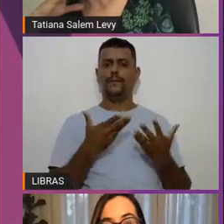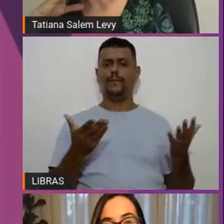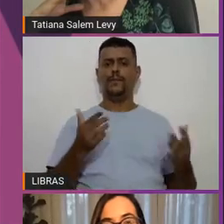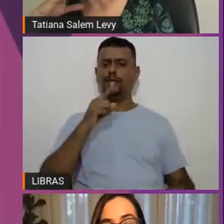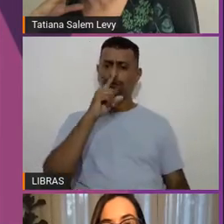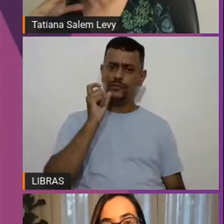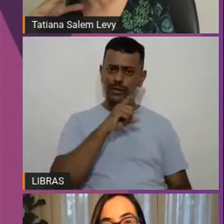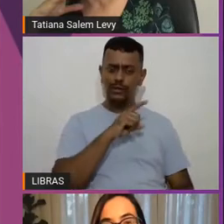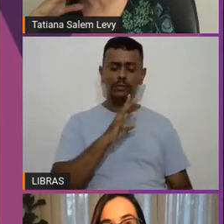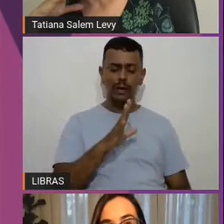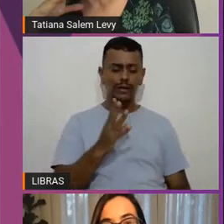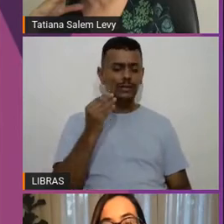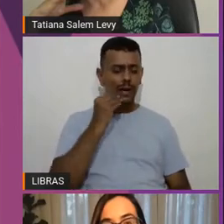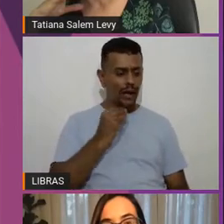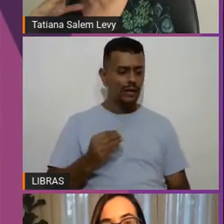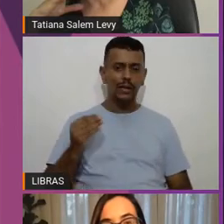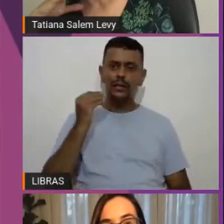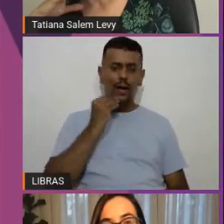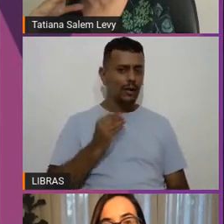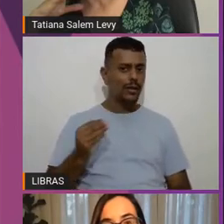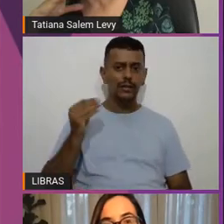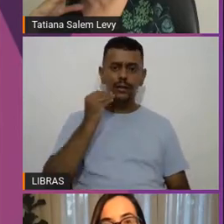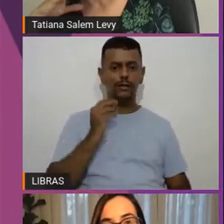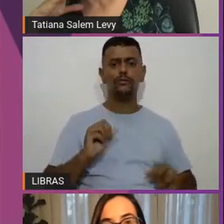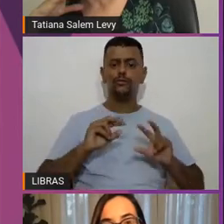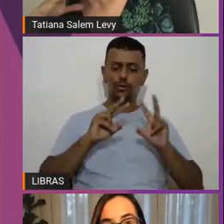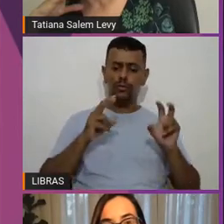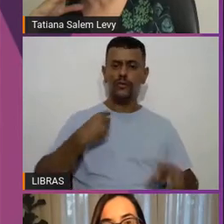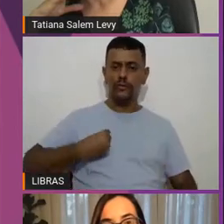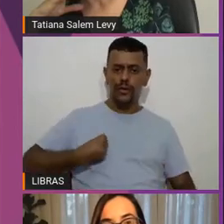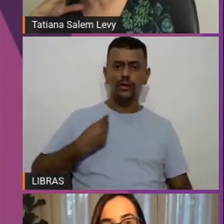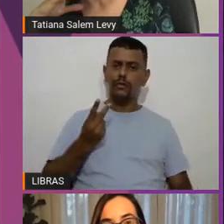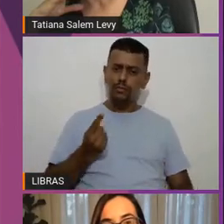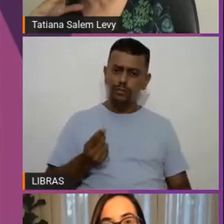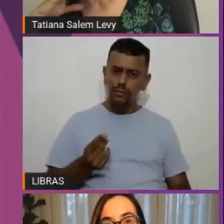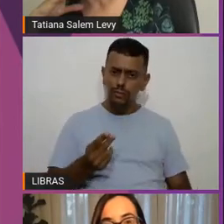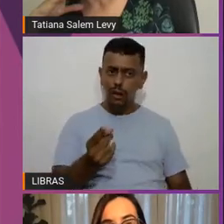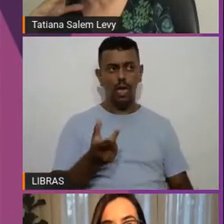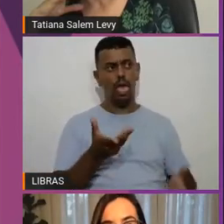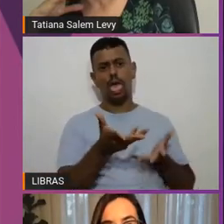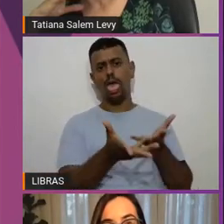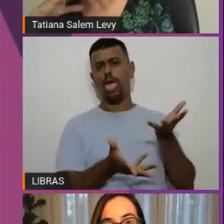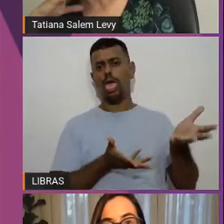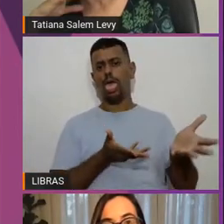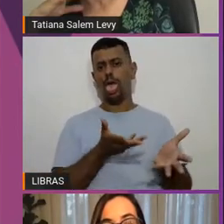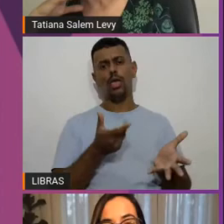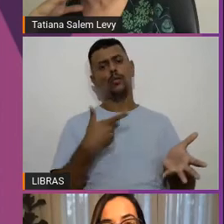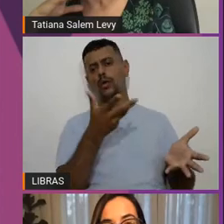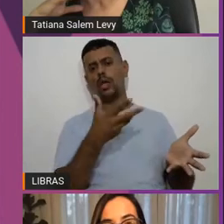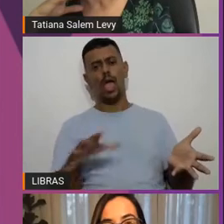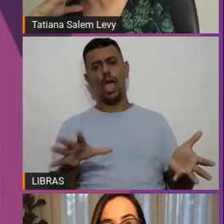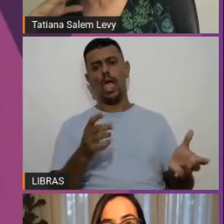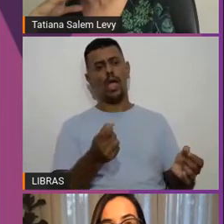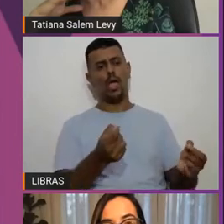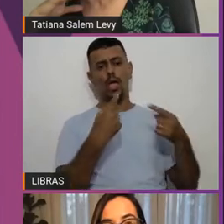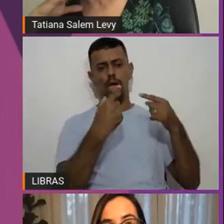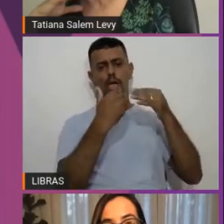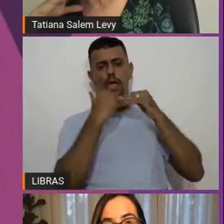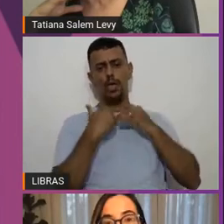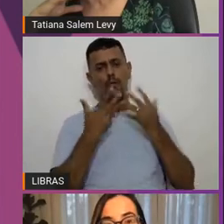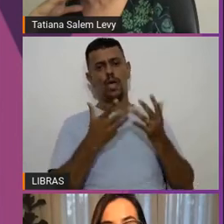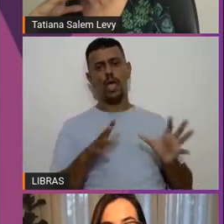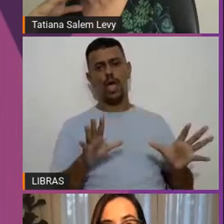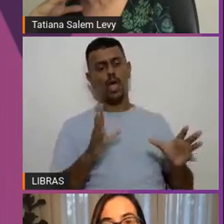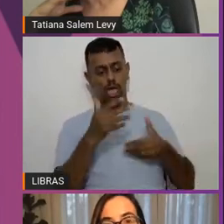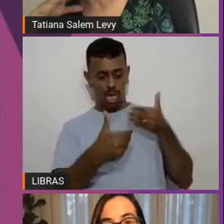tentando sobreviver né para tentar antever essa violência não é O agravo para não ser agredida E aí voltar como é que a gente faz